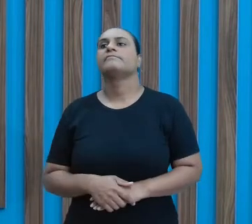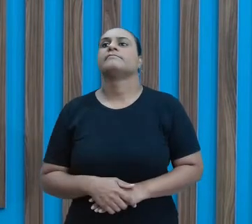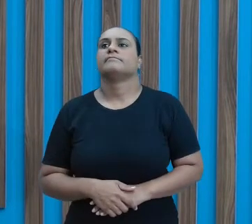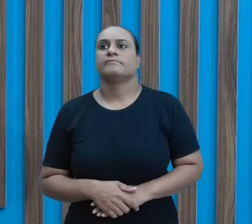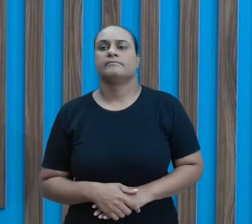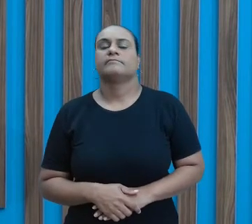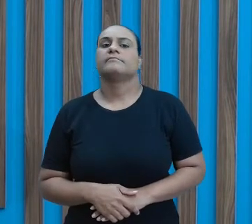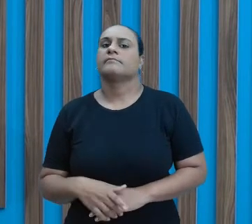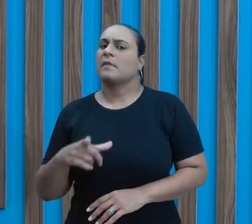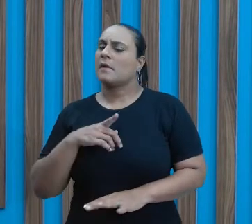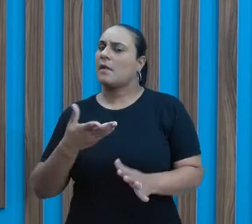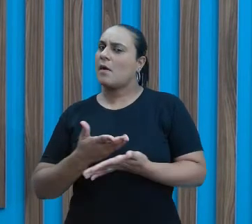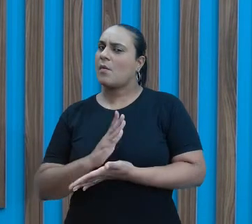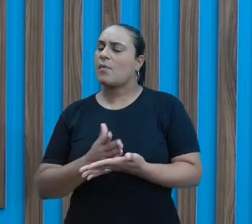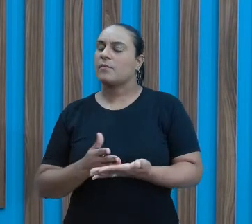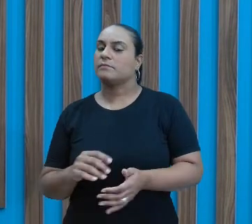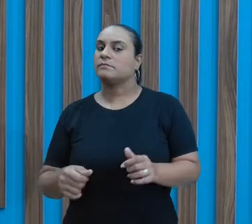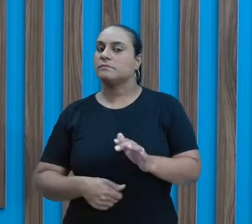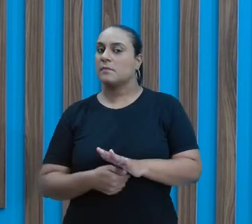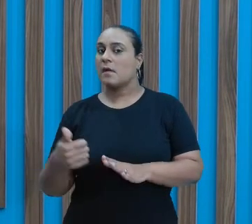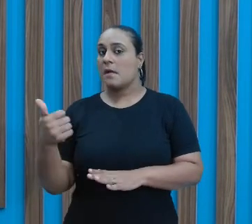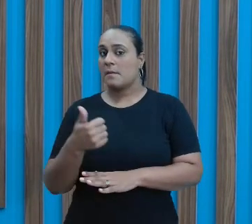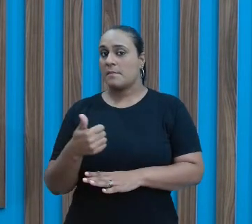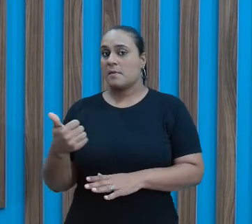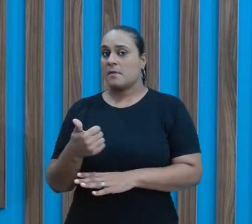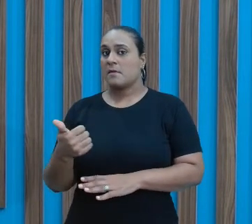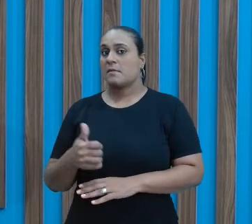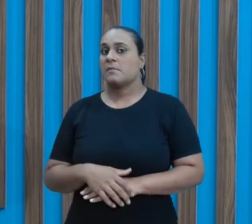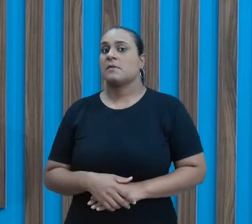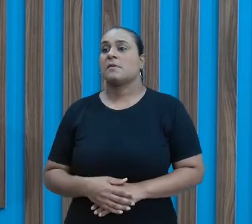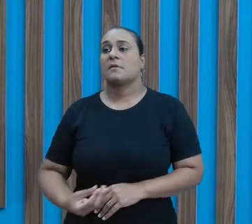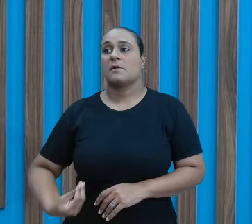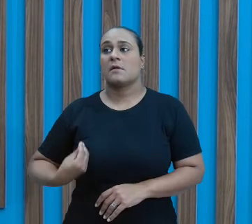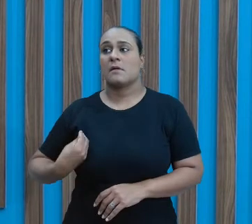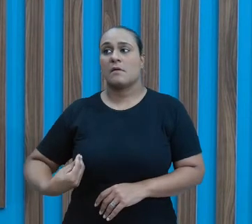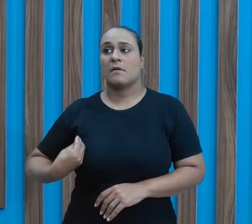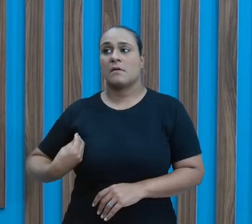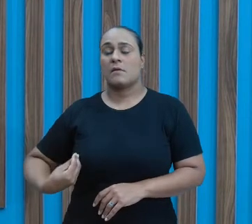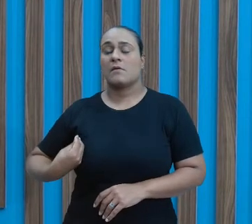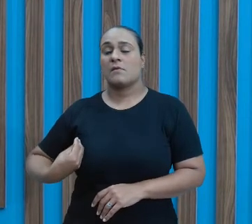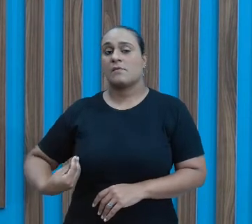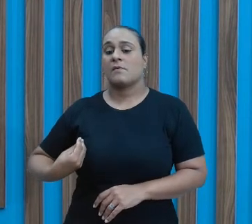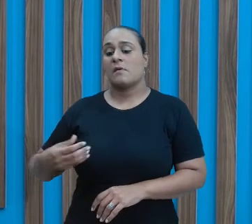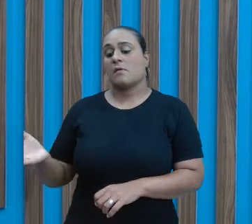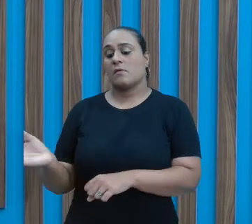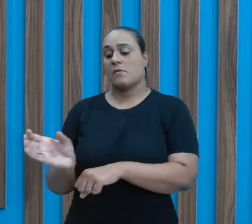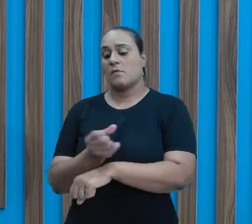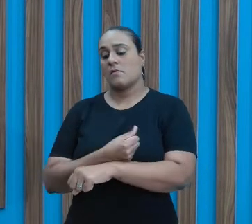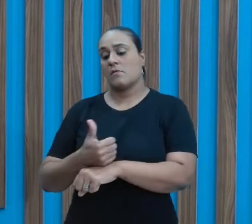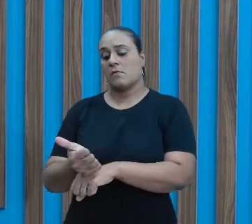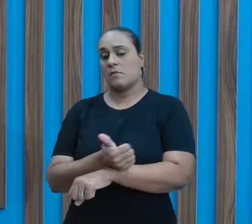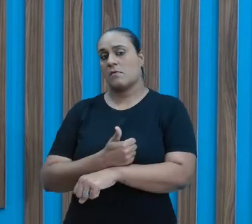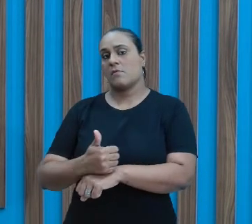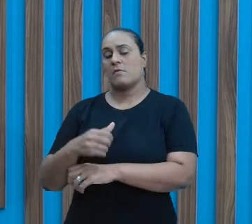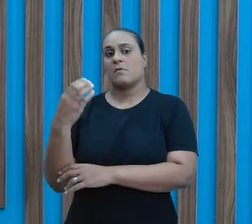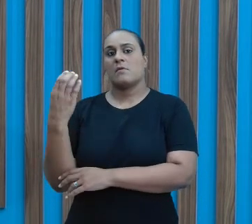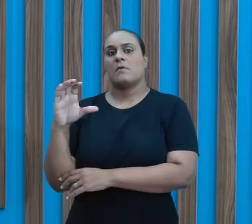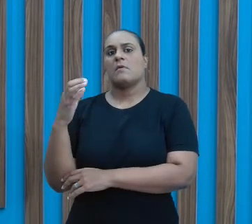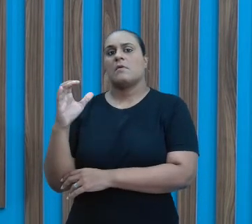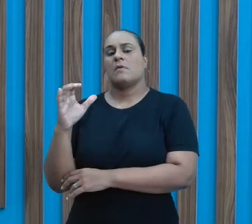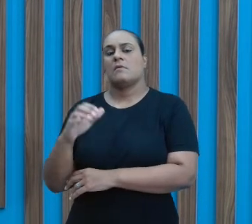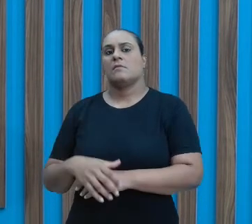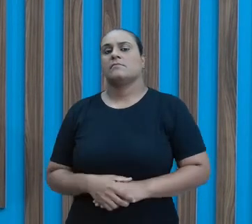algumas, né, curiosidades. A primeira curiosidade, vamos falar a respeito da vida dos cientistas. Né? Como é que os